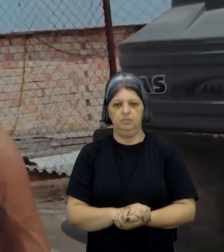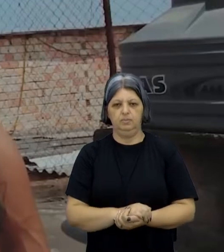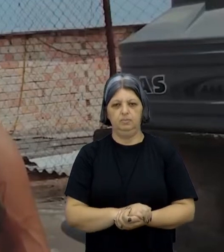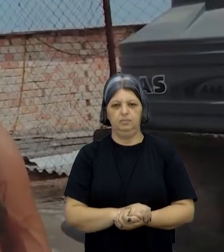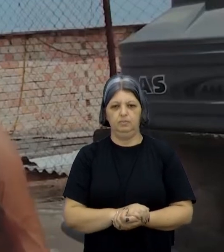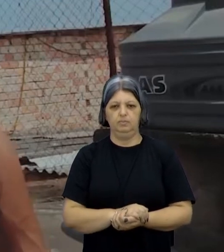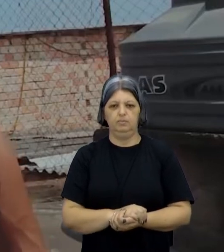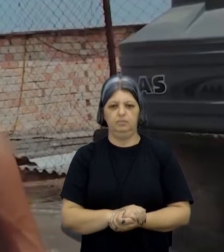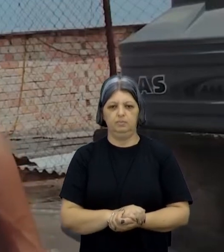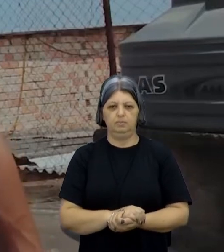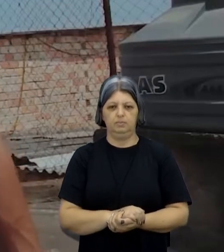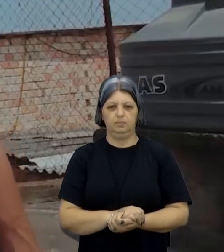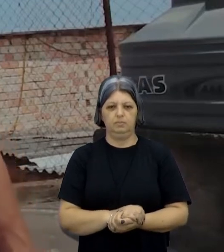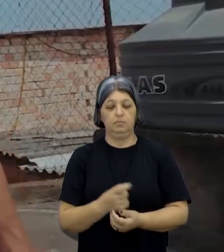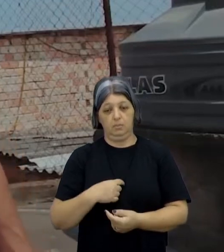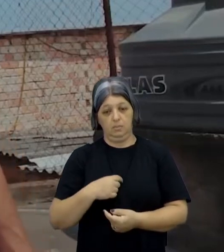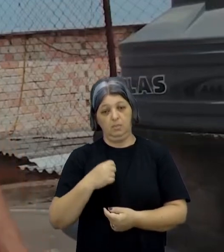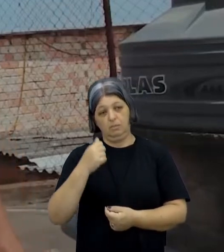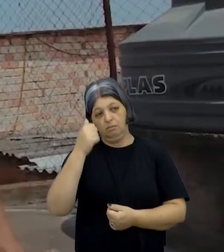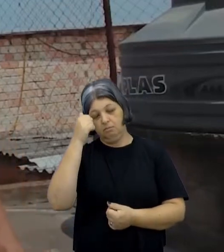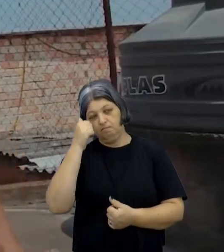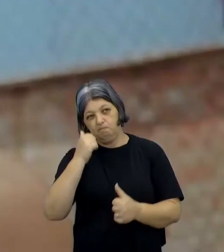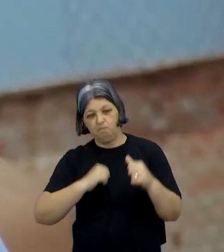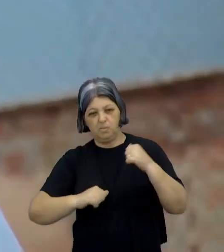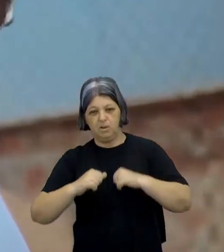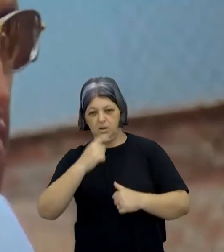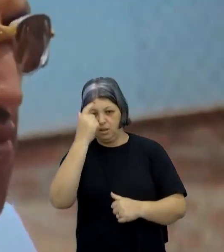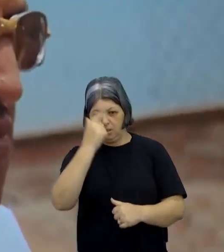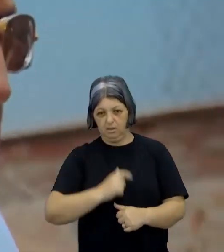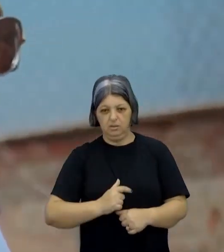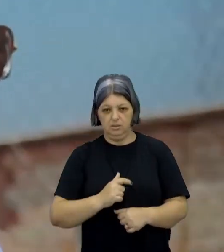Entendeu? Como artista eu sonho mais. Eu